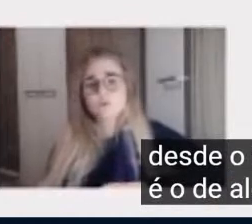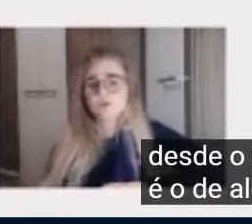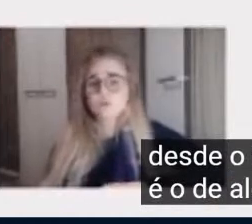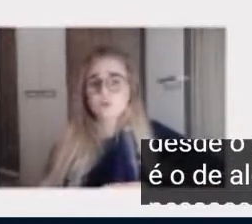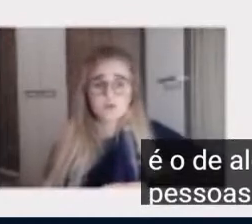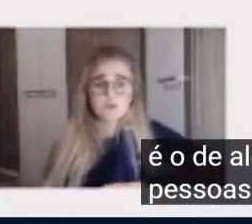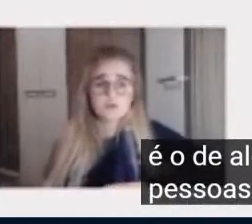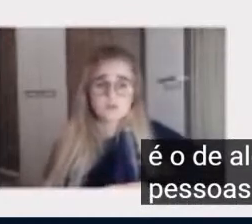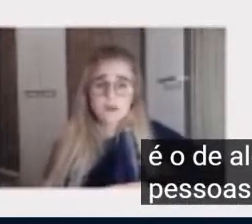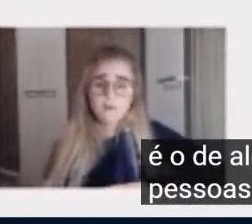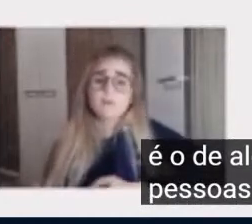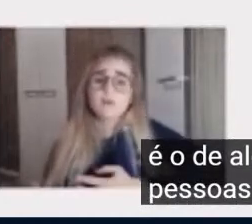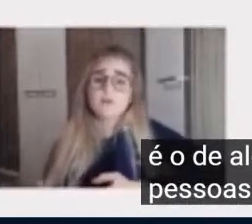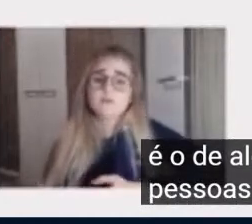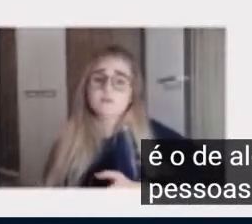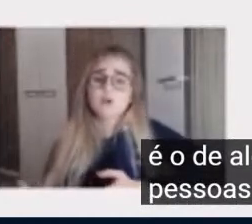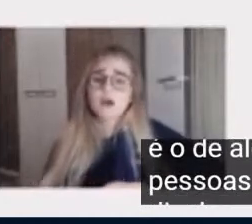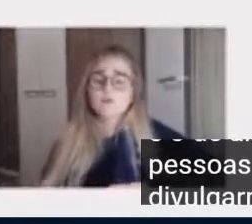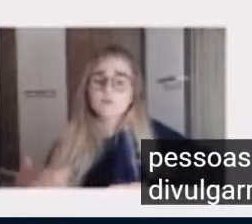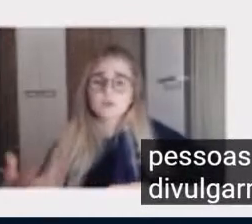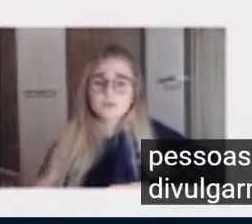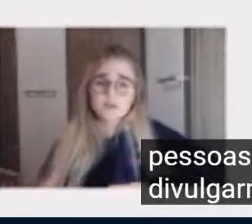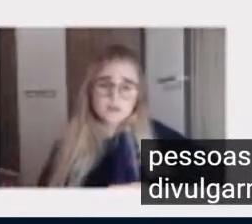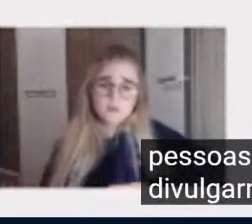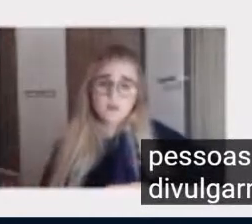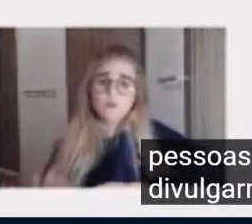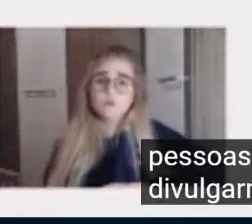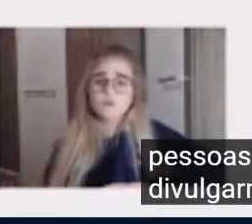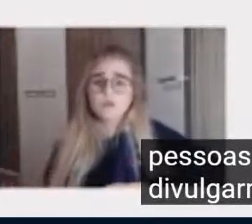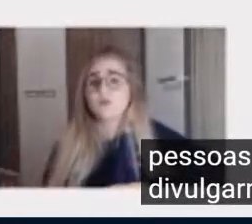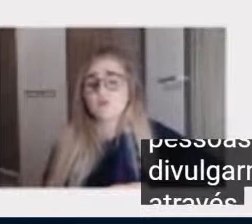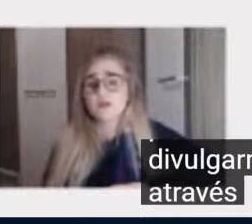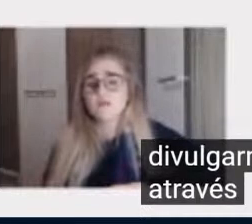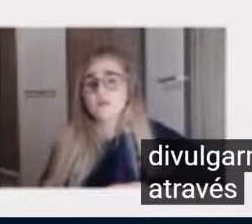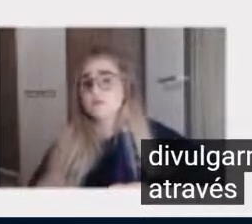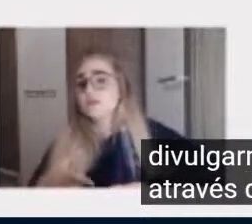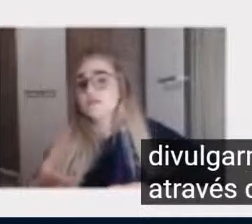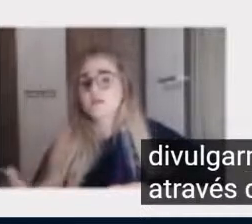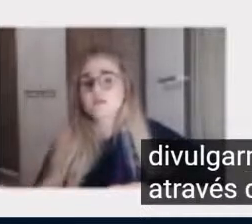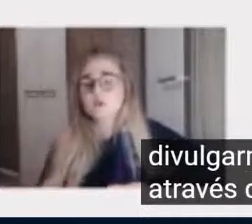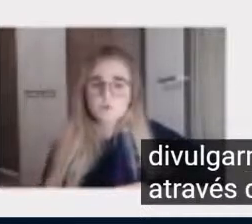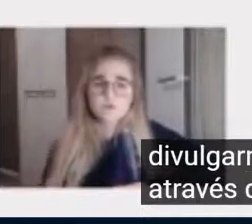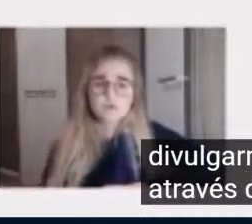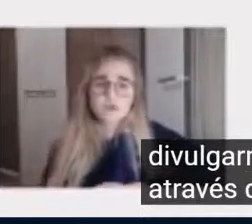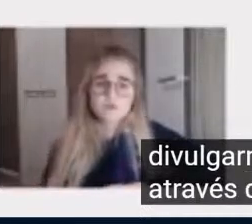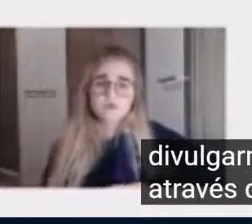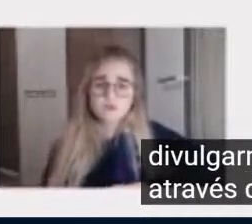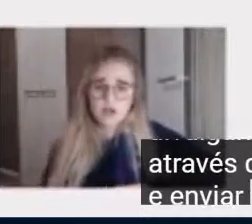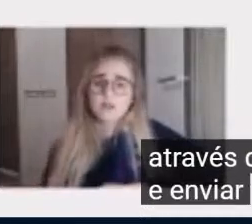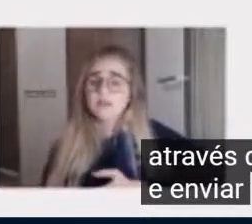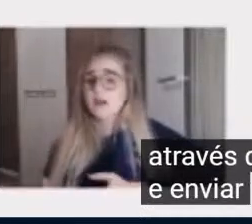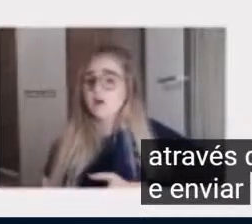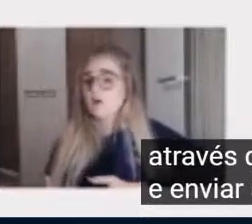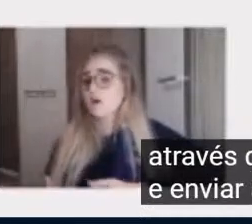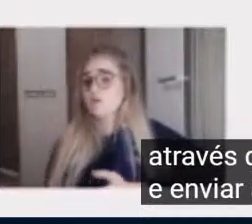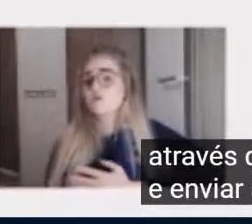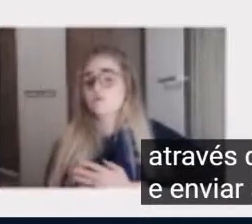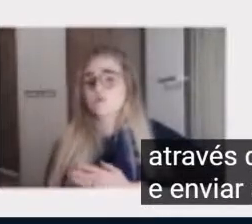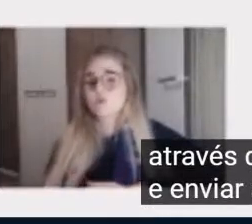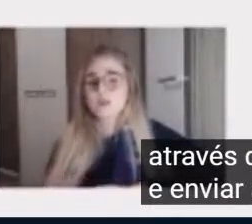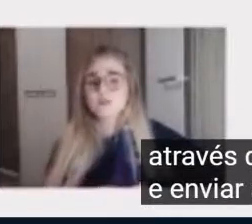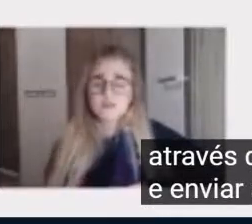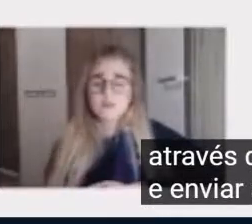número de pessoas por meio da rede social, para nós divulgarmos o prazer e também a cultura através da especialização dos profissionais do Centro de Arte. E até